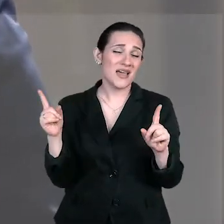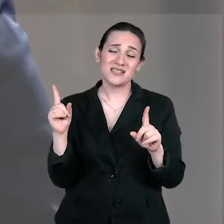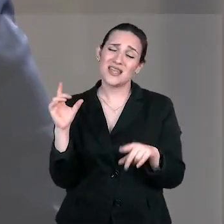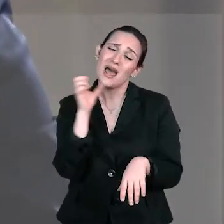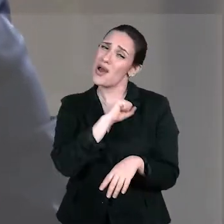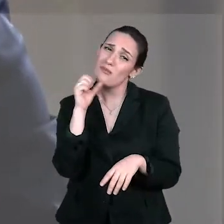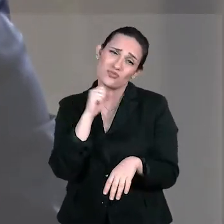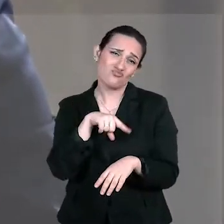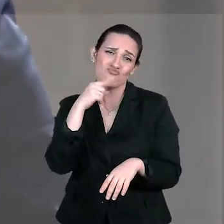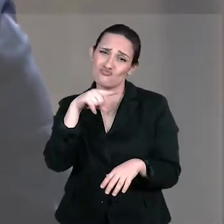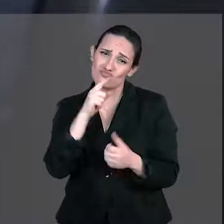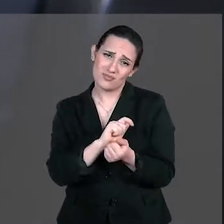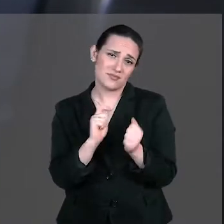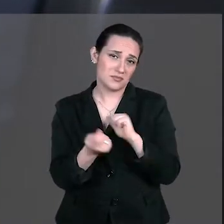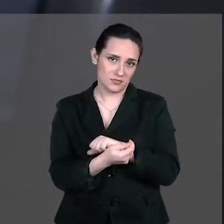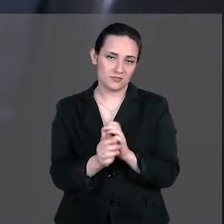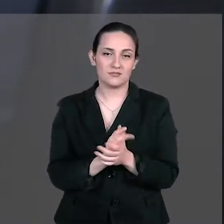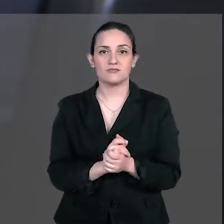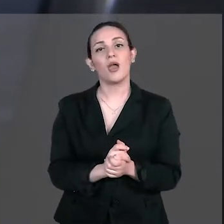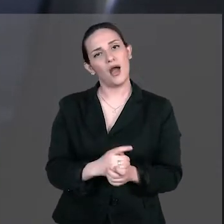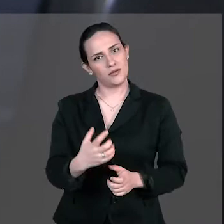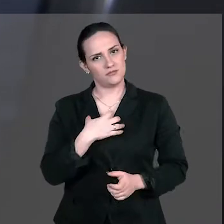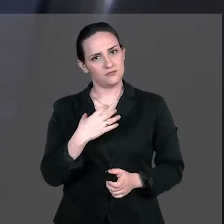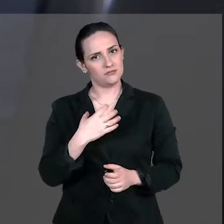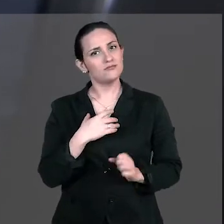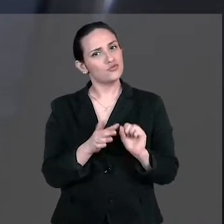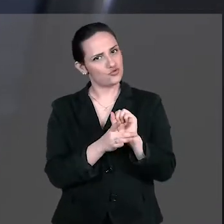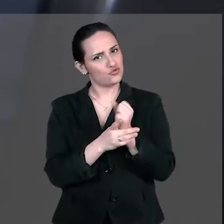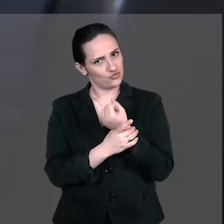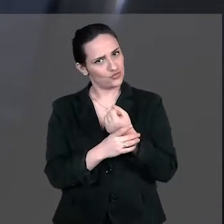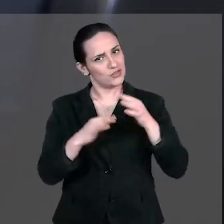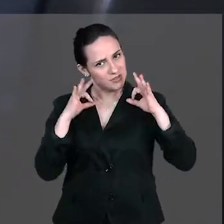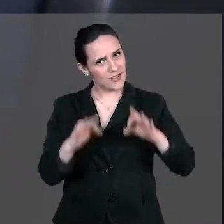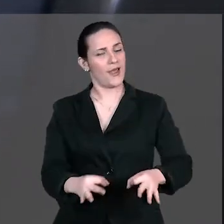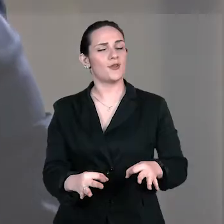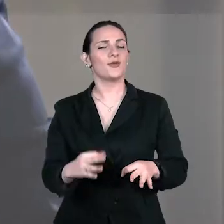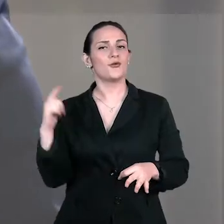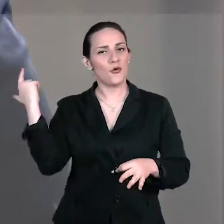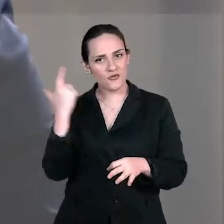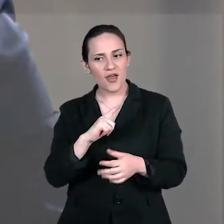de transição tão longo quanto esse. Traria aquela segurança jurídica para o empresário.